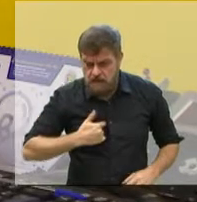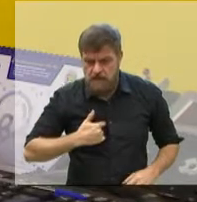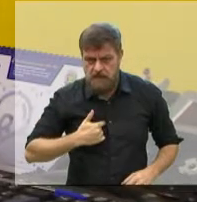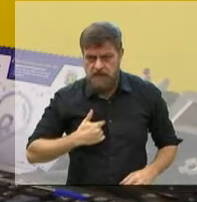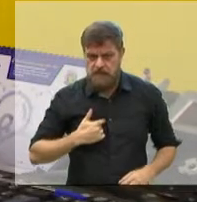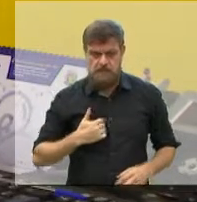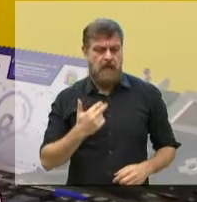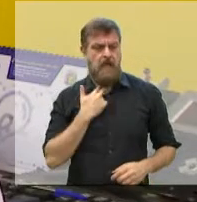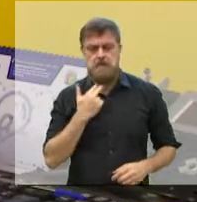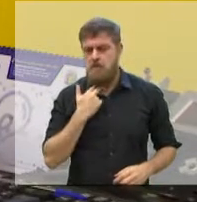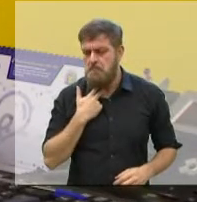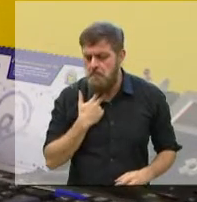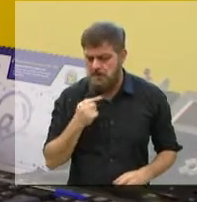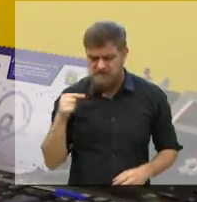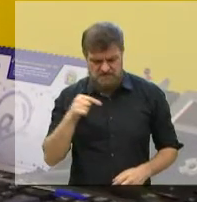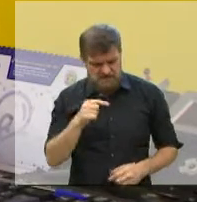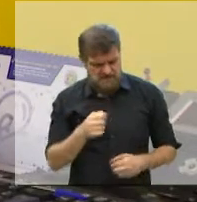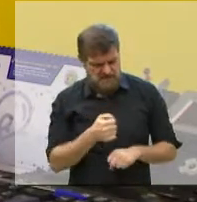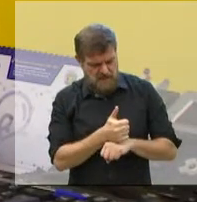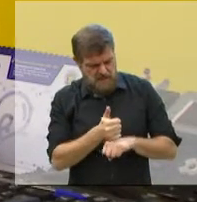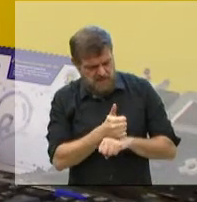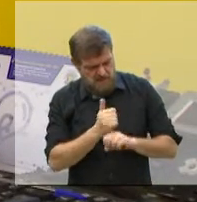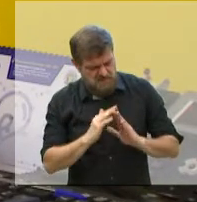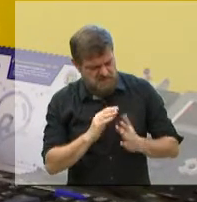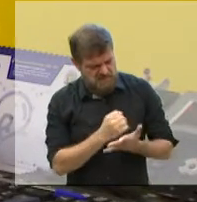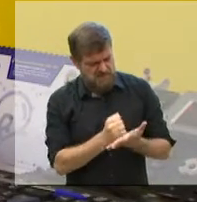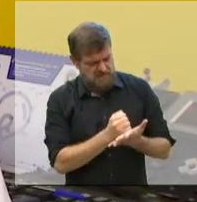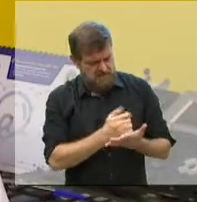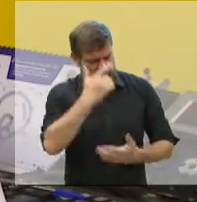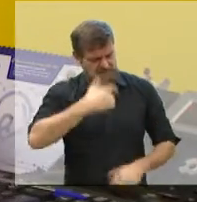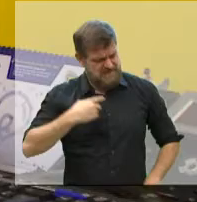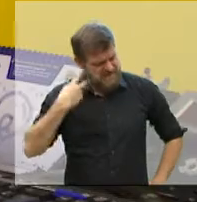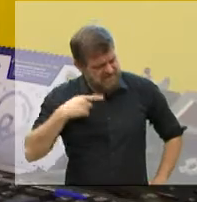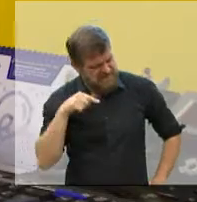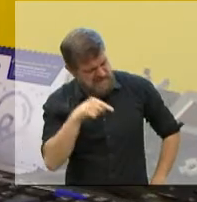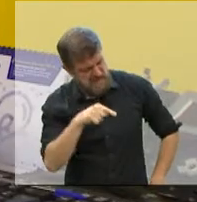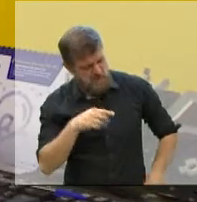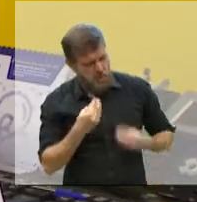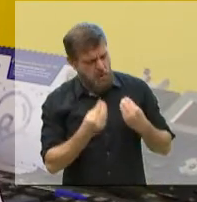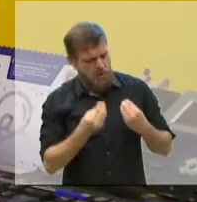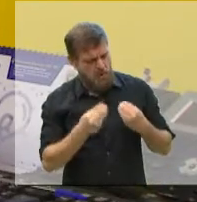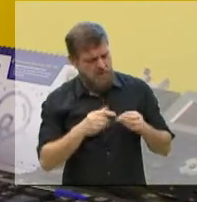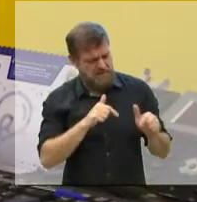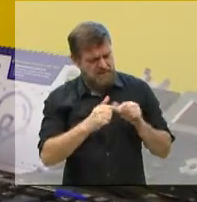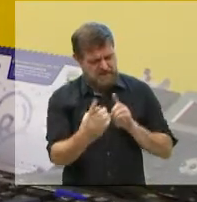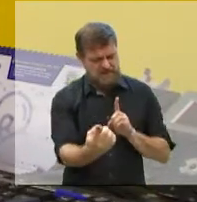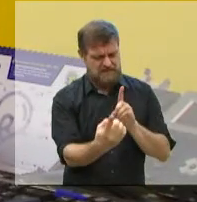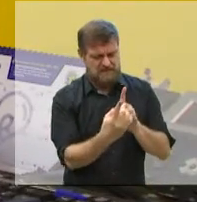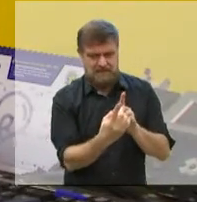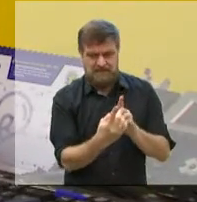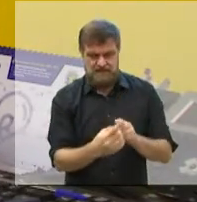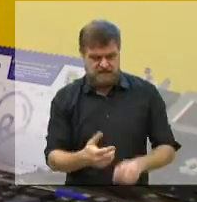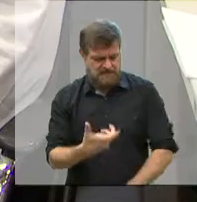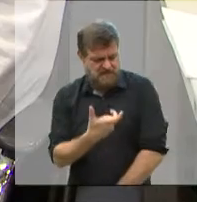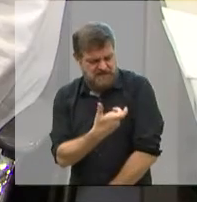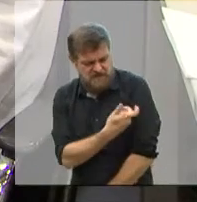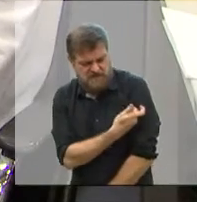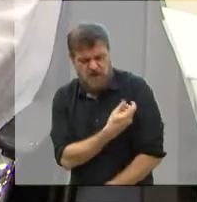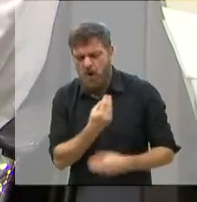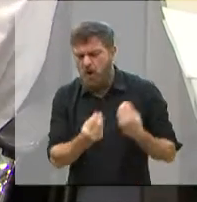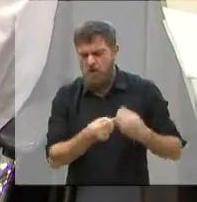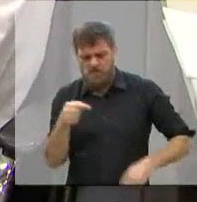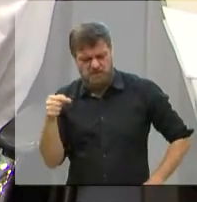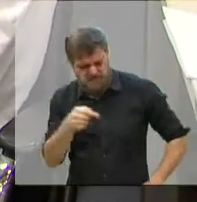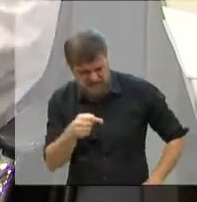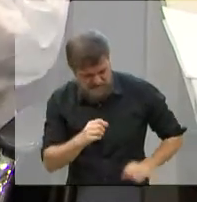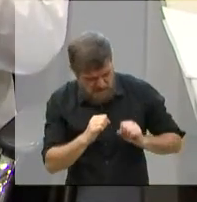sou intocável. No farmacêutico tudo bem, tá ali. Agora um vereador estando ali, atendendo, aplicando, não é